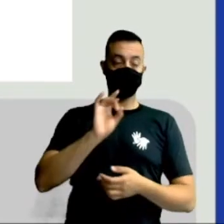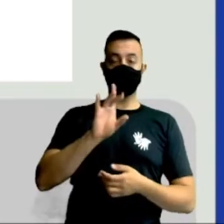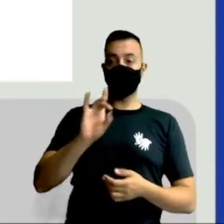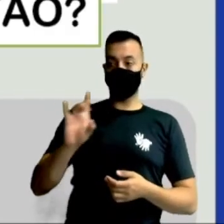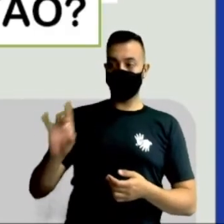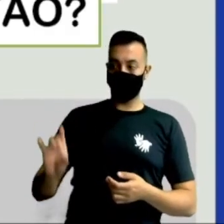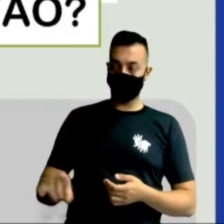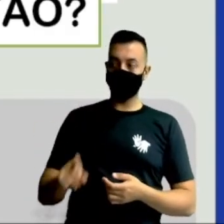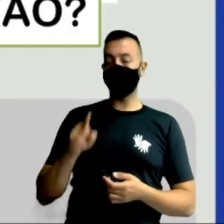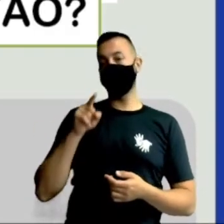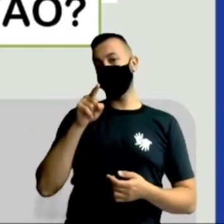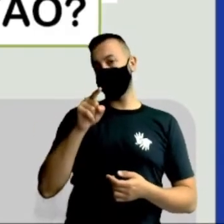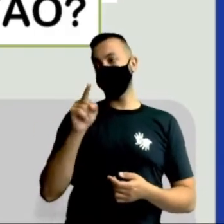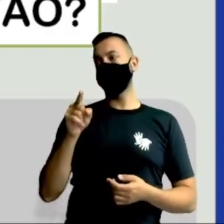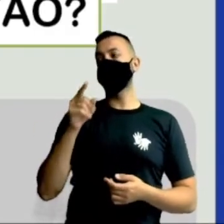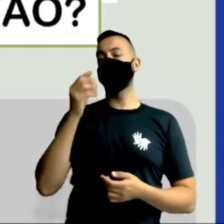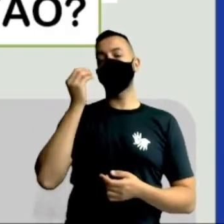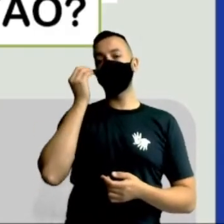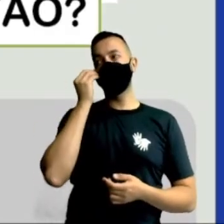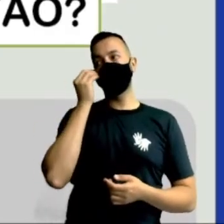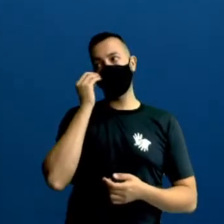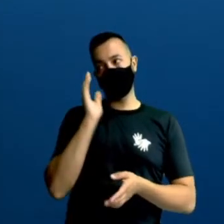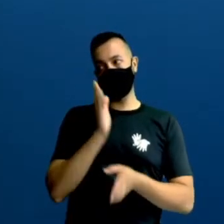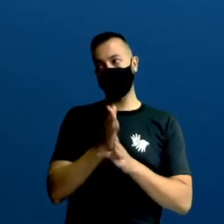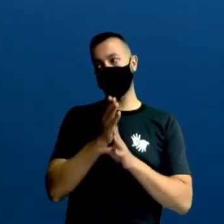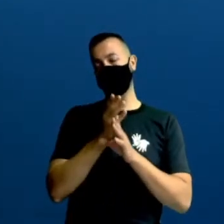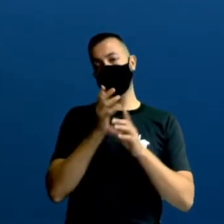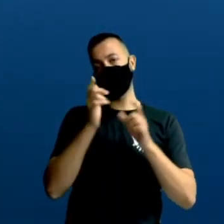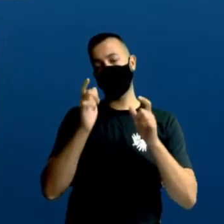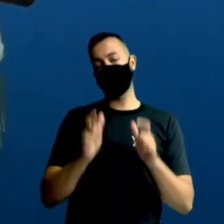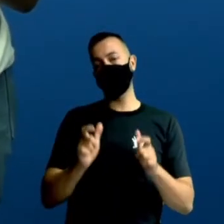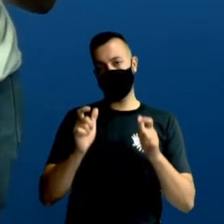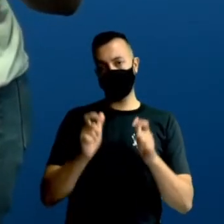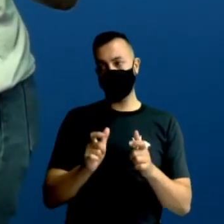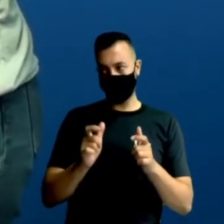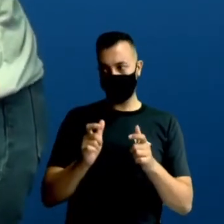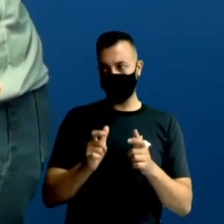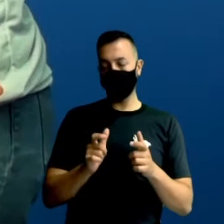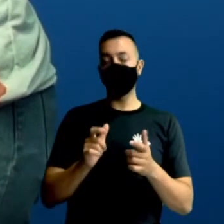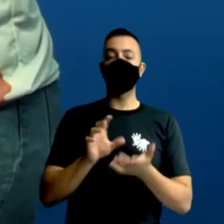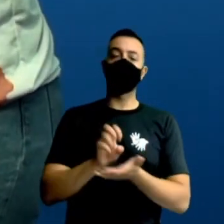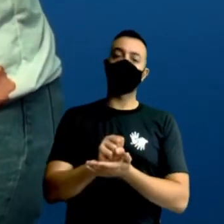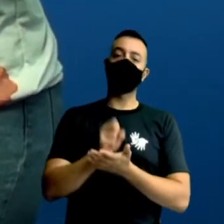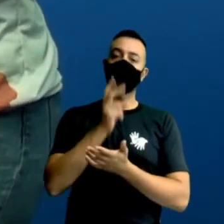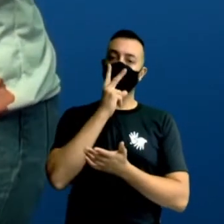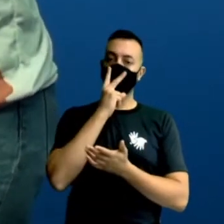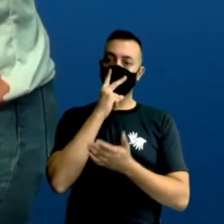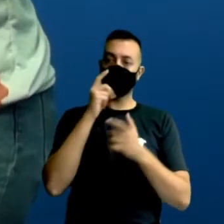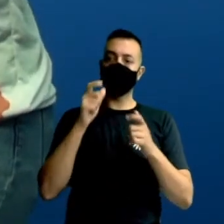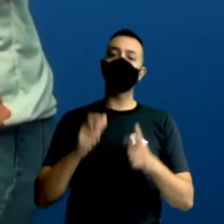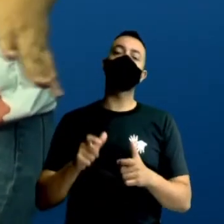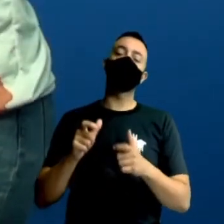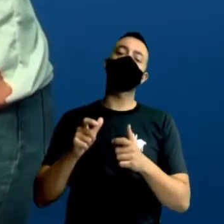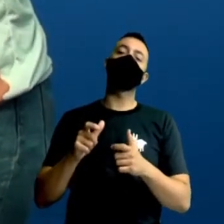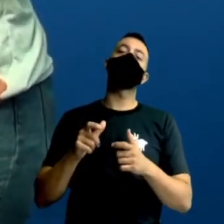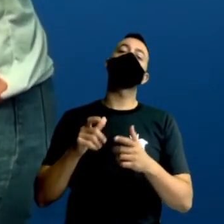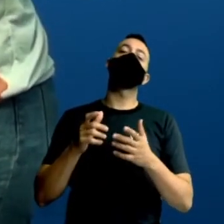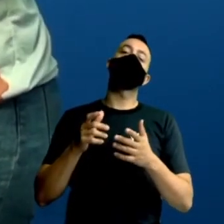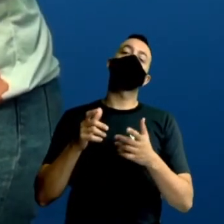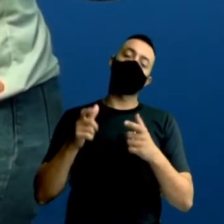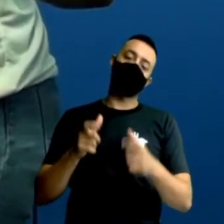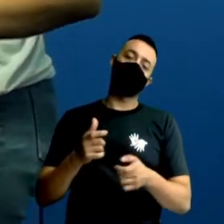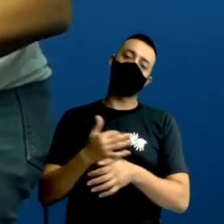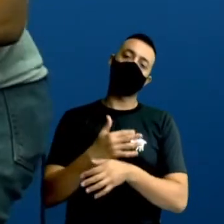delas. E aí você tenta descobrir onde é que está a ocupação, onde foi que Vitória formou acampamento e se formou